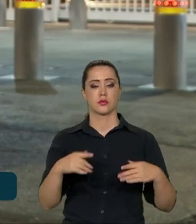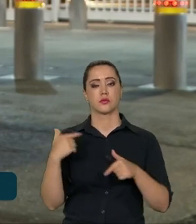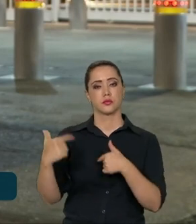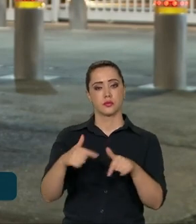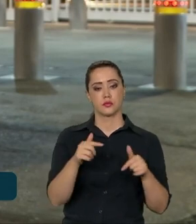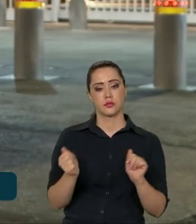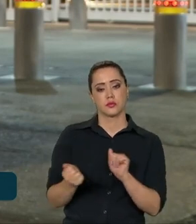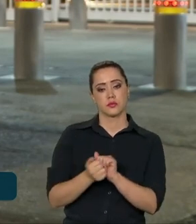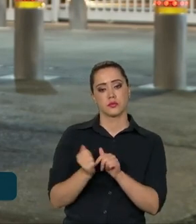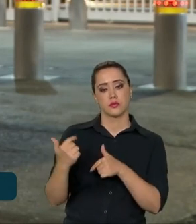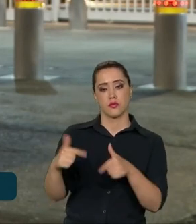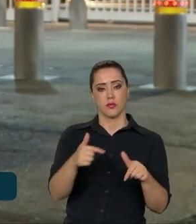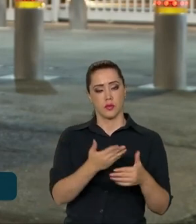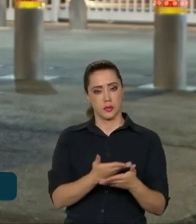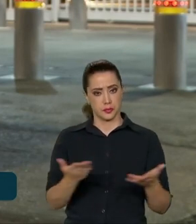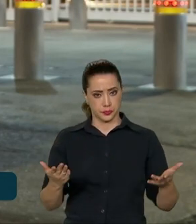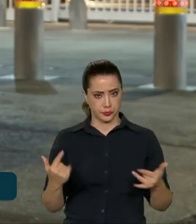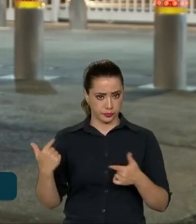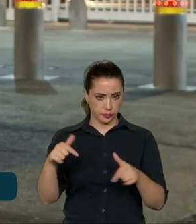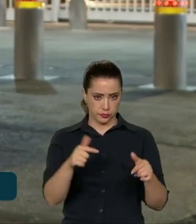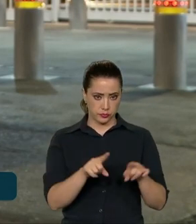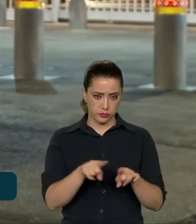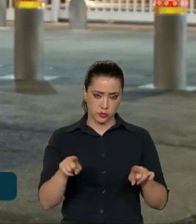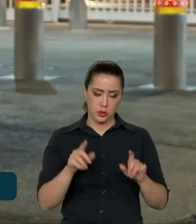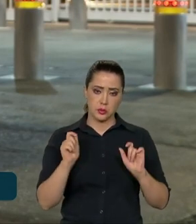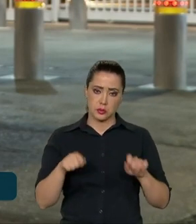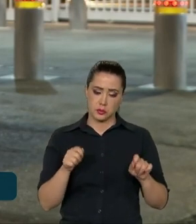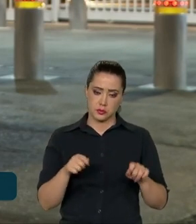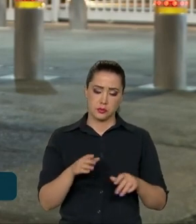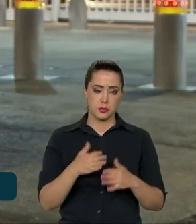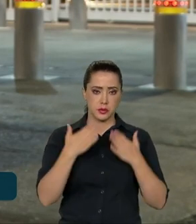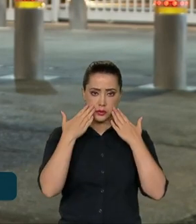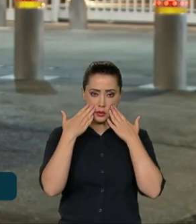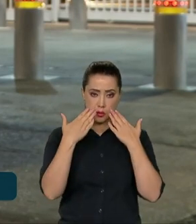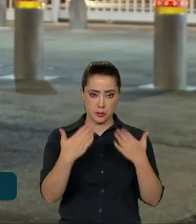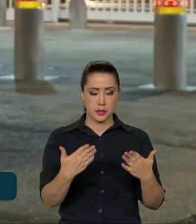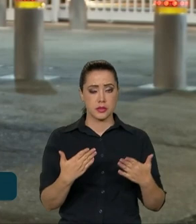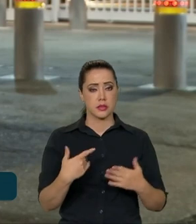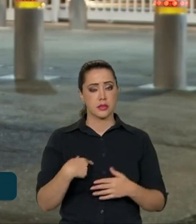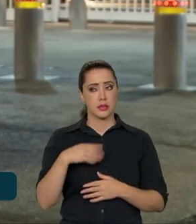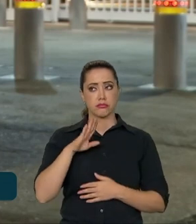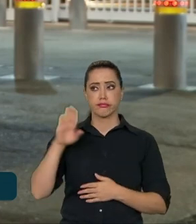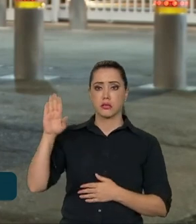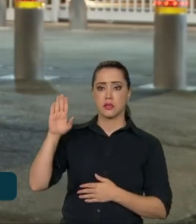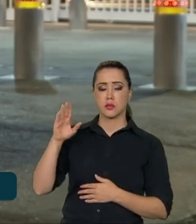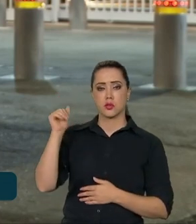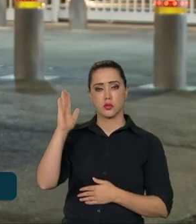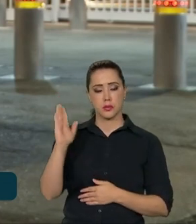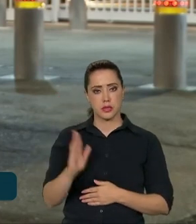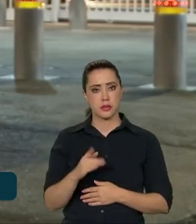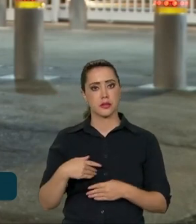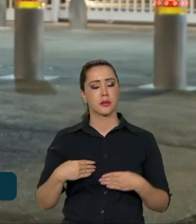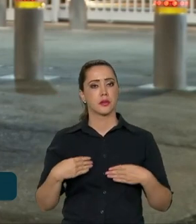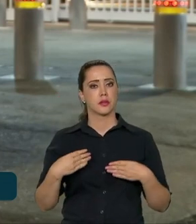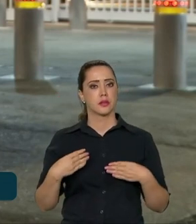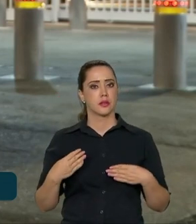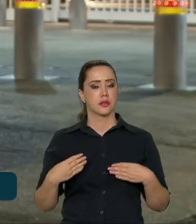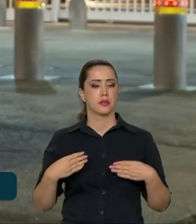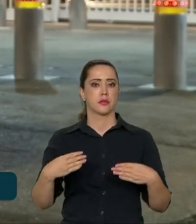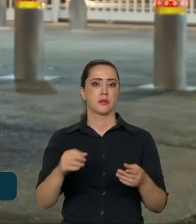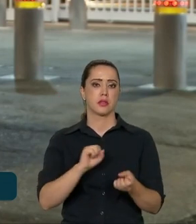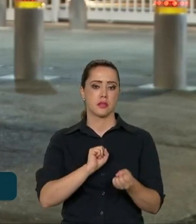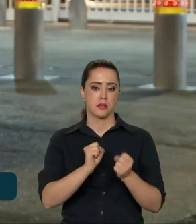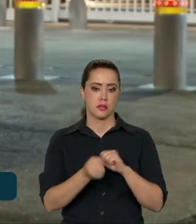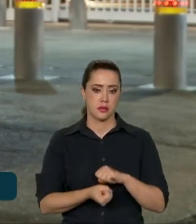trabalhar juntos nessa iniciativa para poder apresentar essa candidatura do Brasil, né? Então, a gente tem o Ministério do